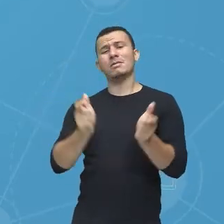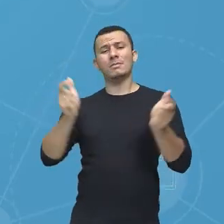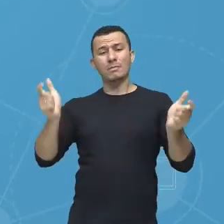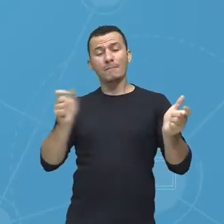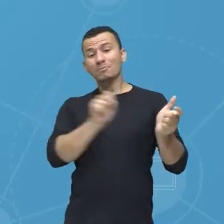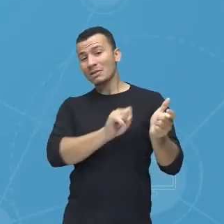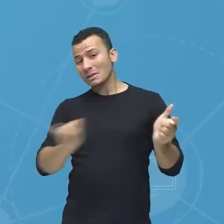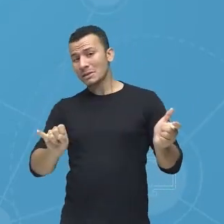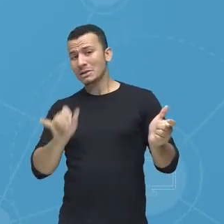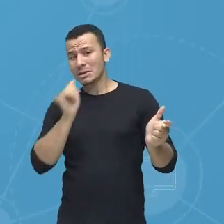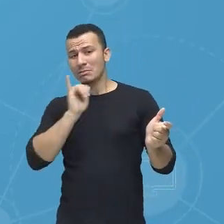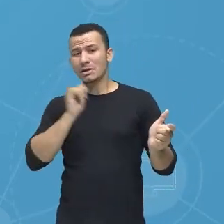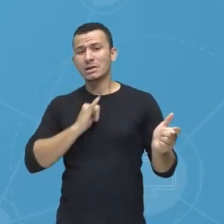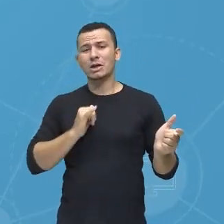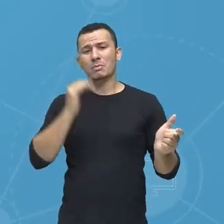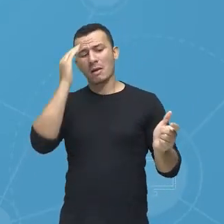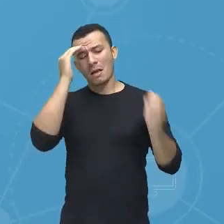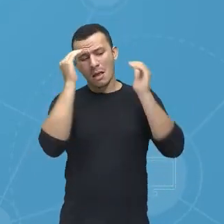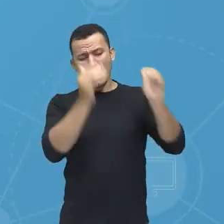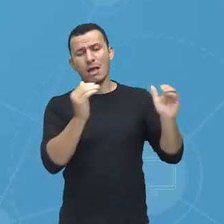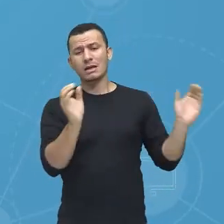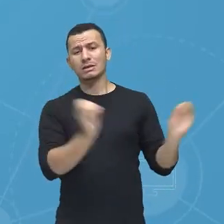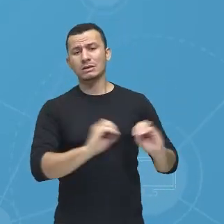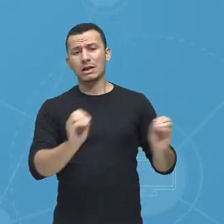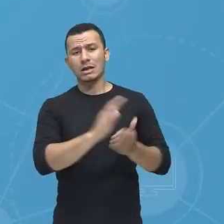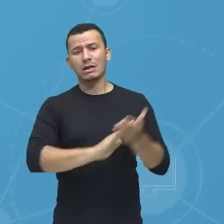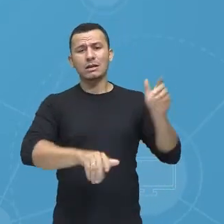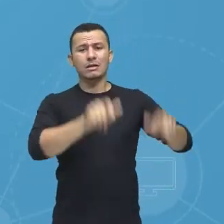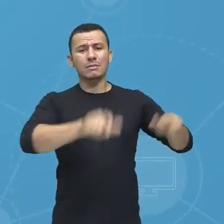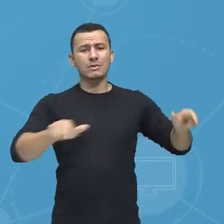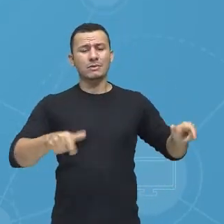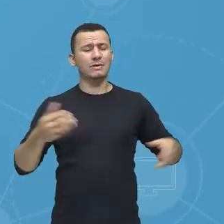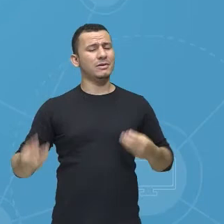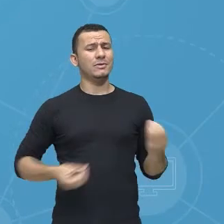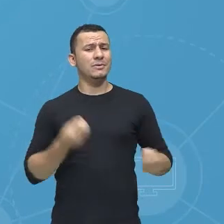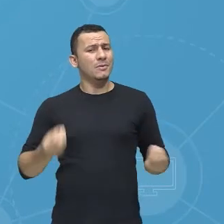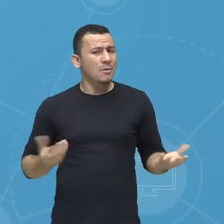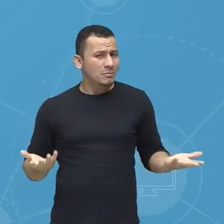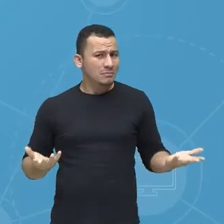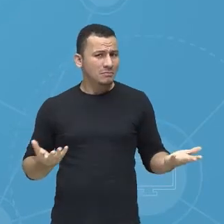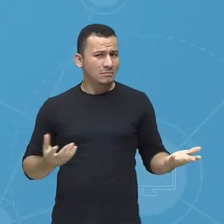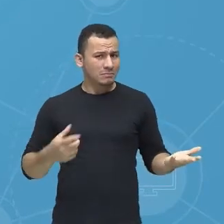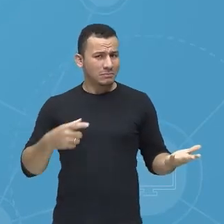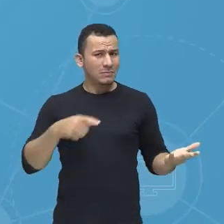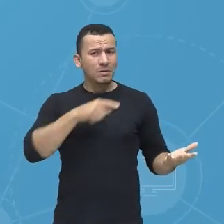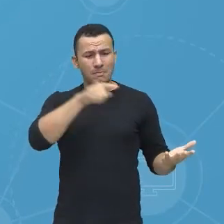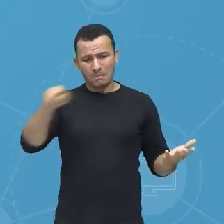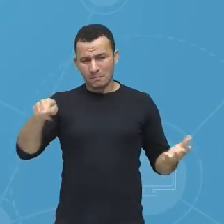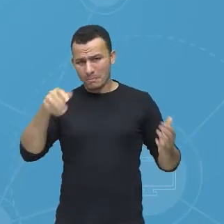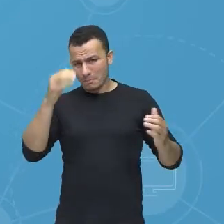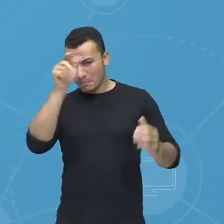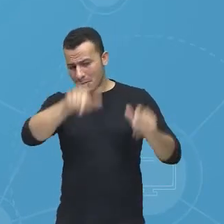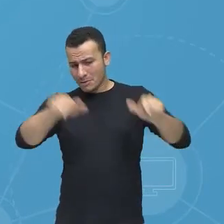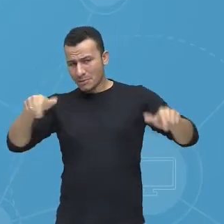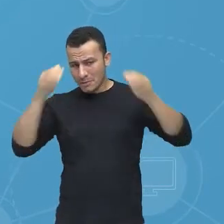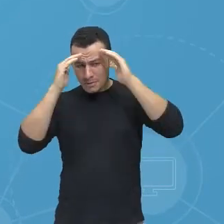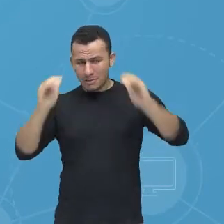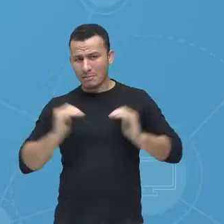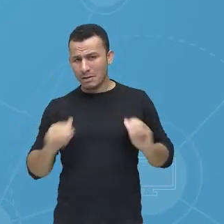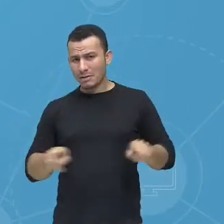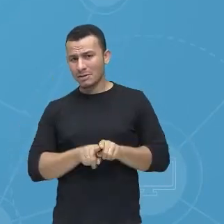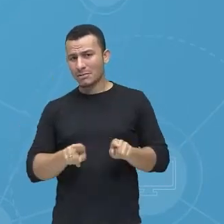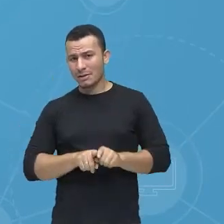formos desrespeitar os outros, será que nós iremos ser respeitadas